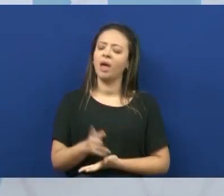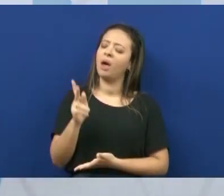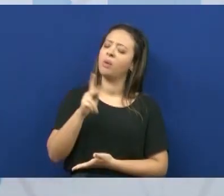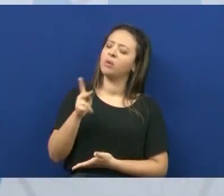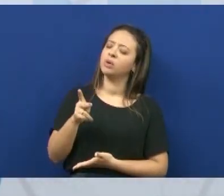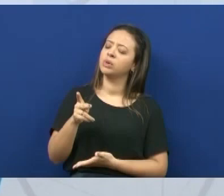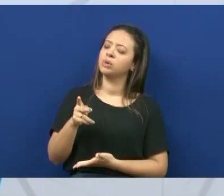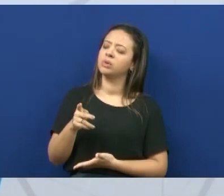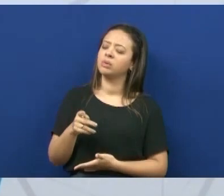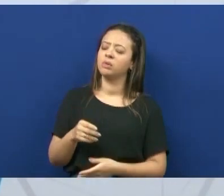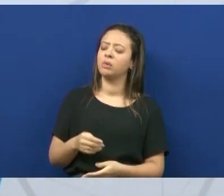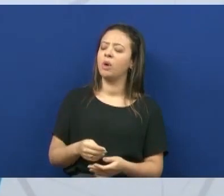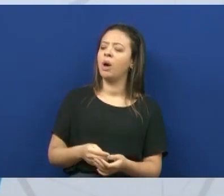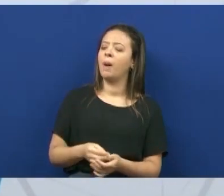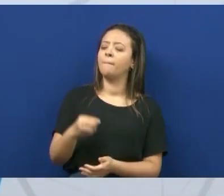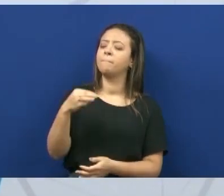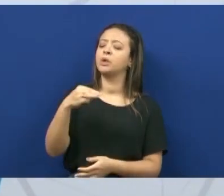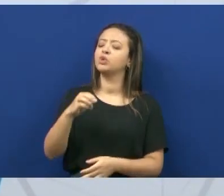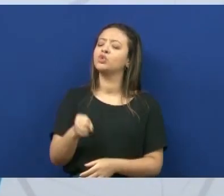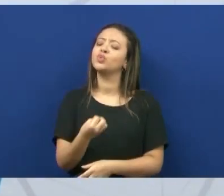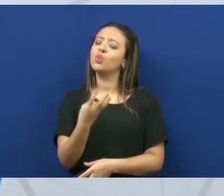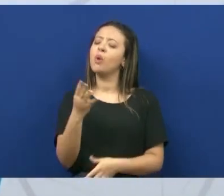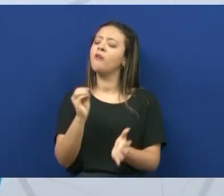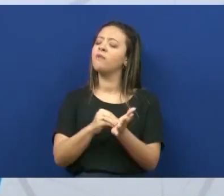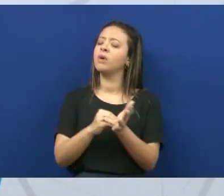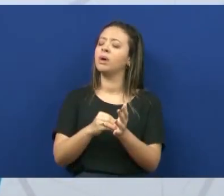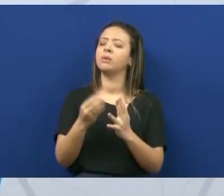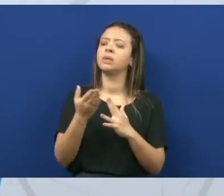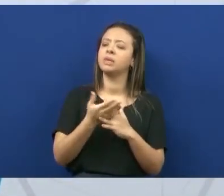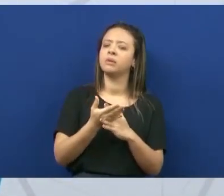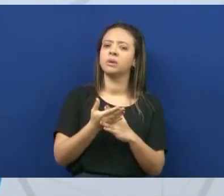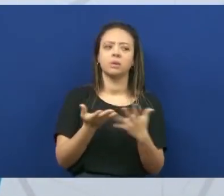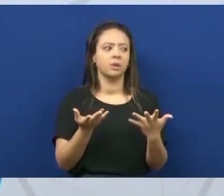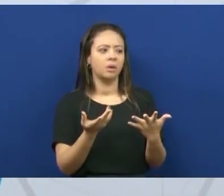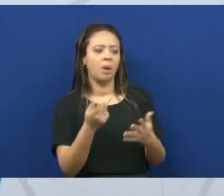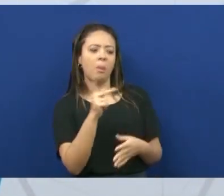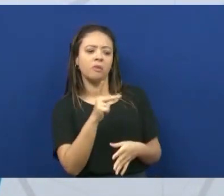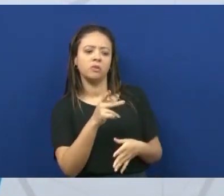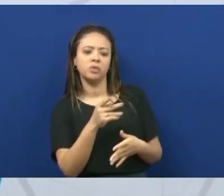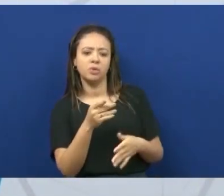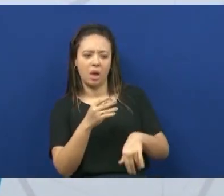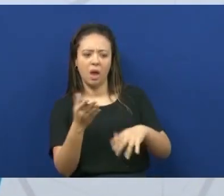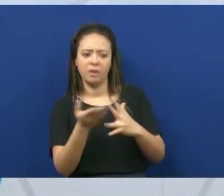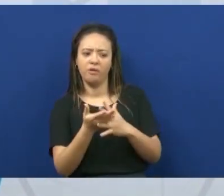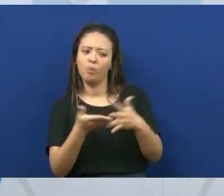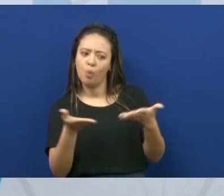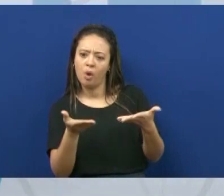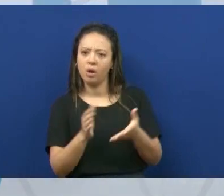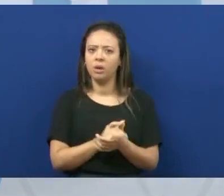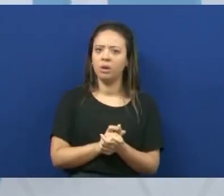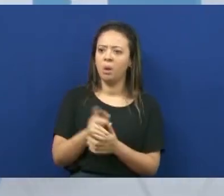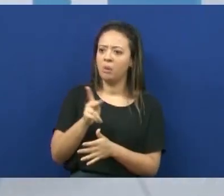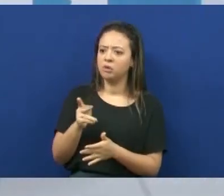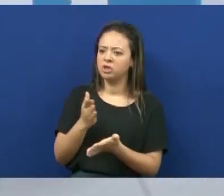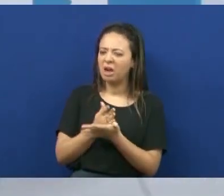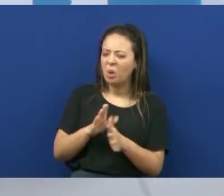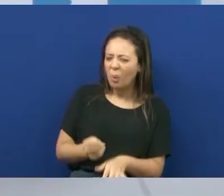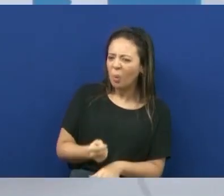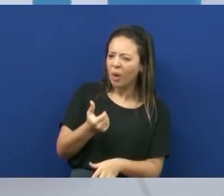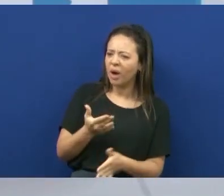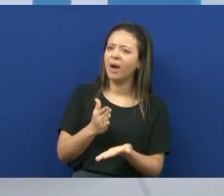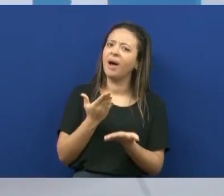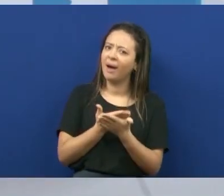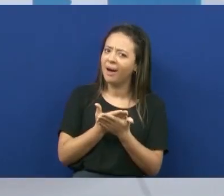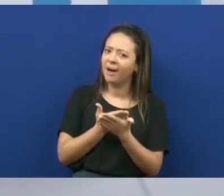professora, quantos minutos faltam para o recreio? Professora, já está na hora do recreio? Professora, já está terminando a aula?